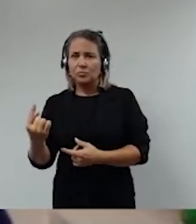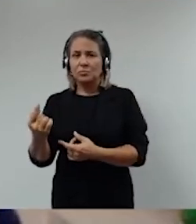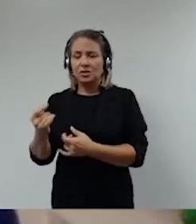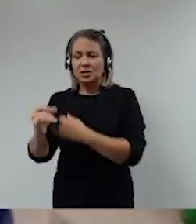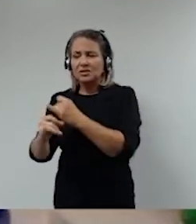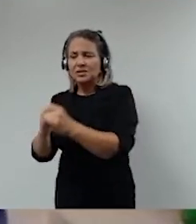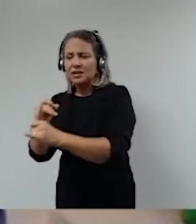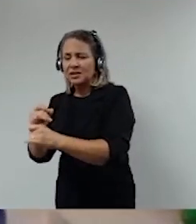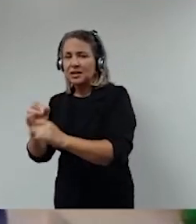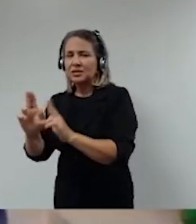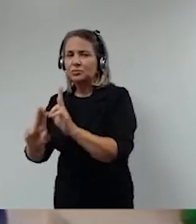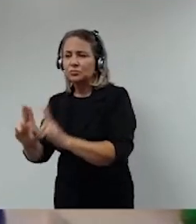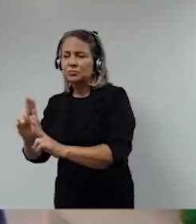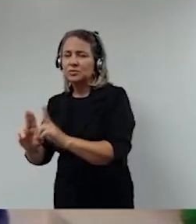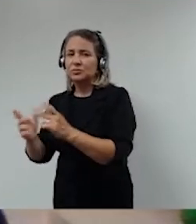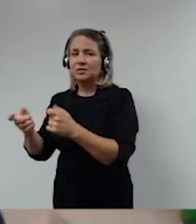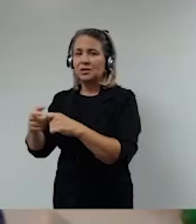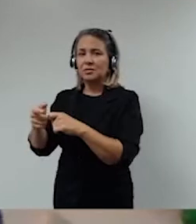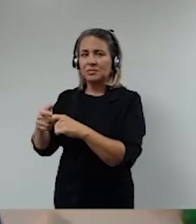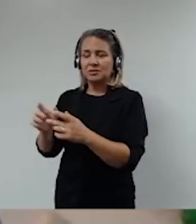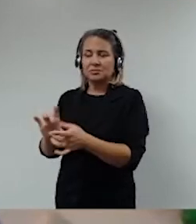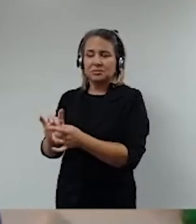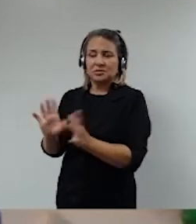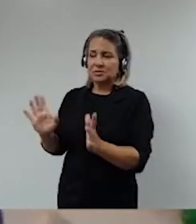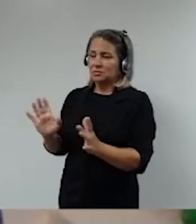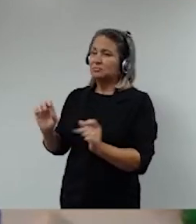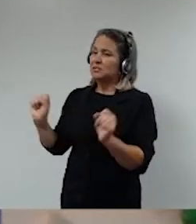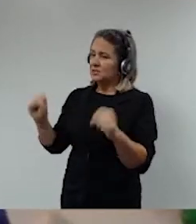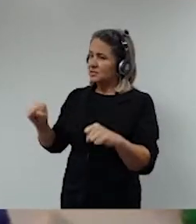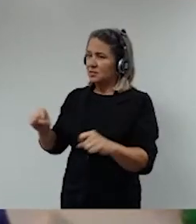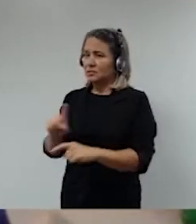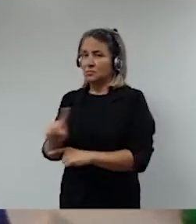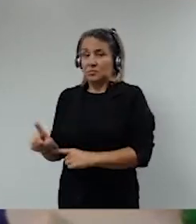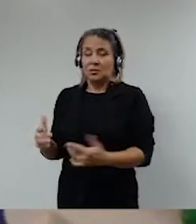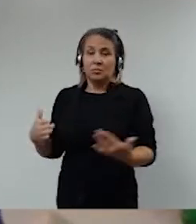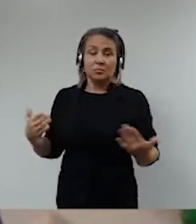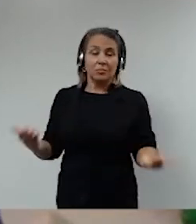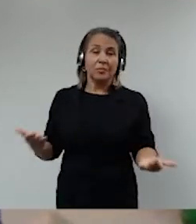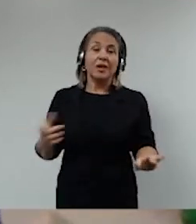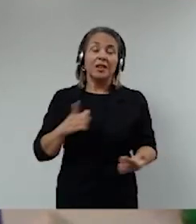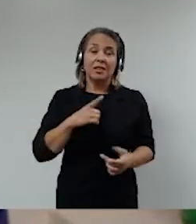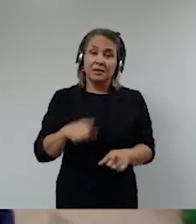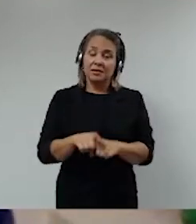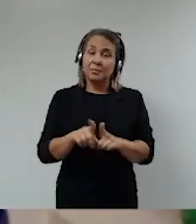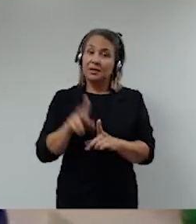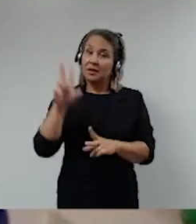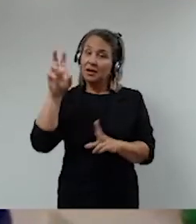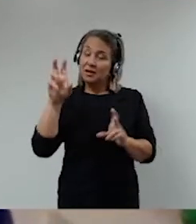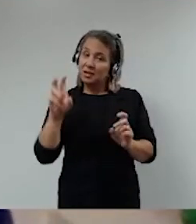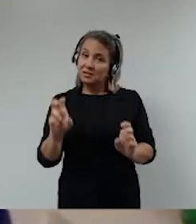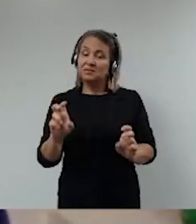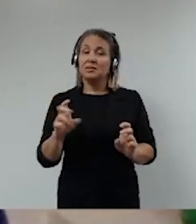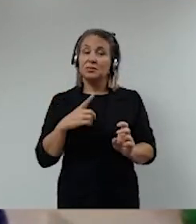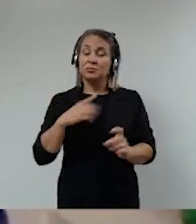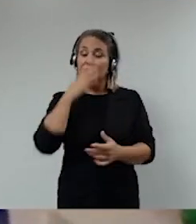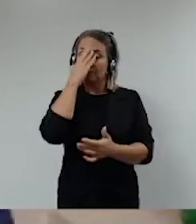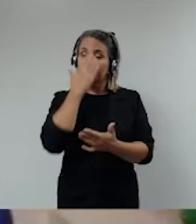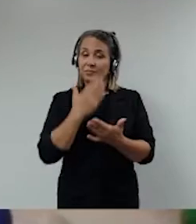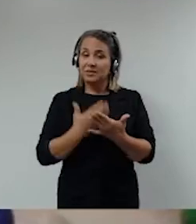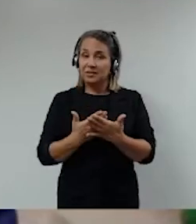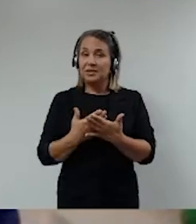totalmente livre para usar qualquer plataforma, sim ou não. Também existe a questão da confiabilidade dos dados,